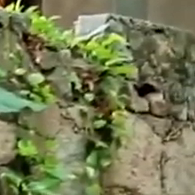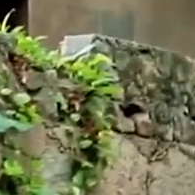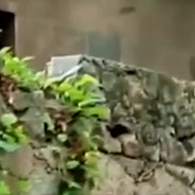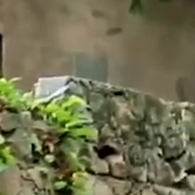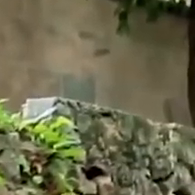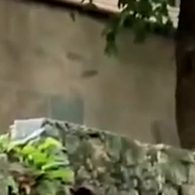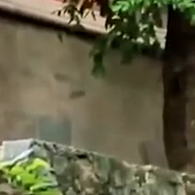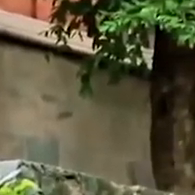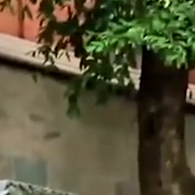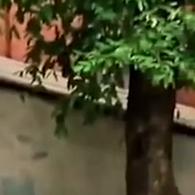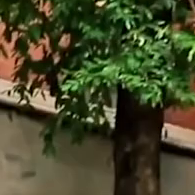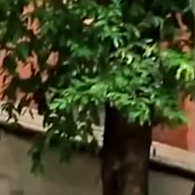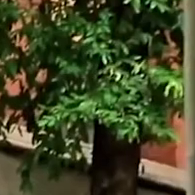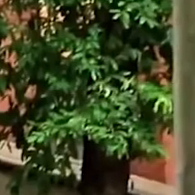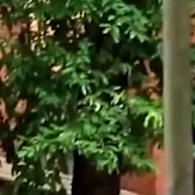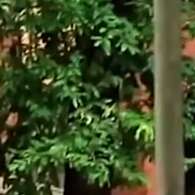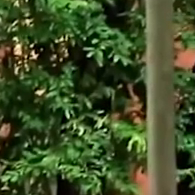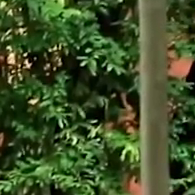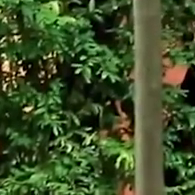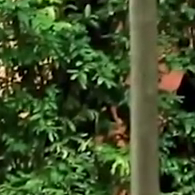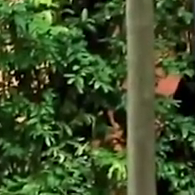Brasil.